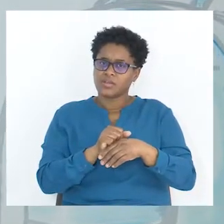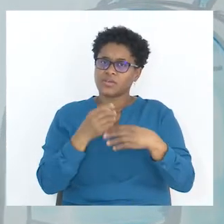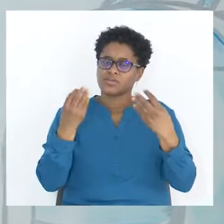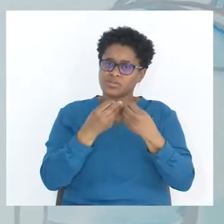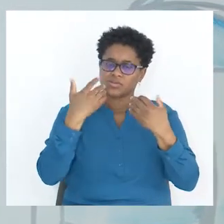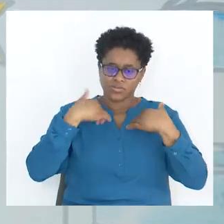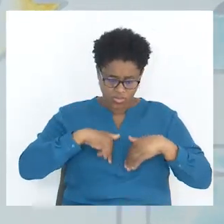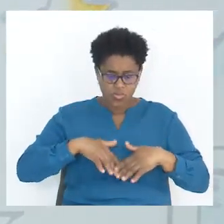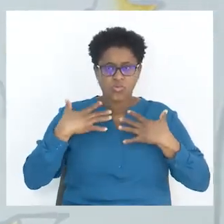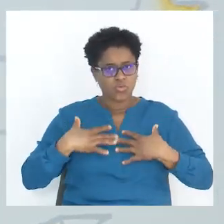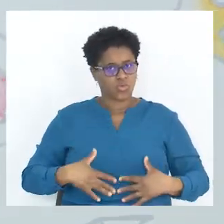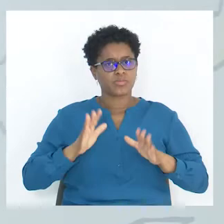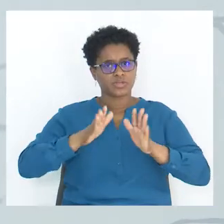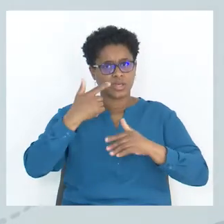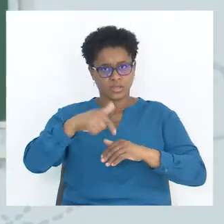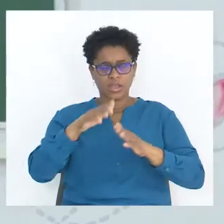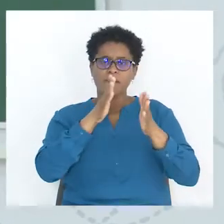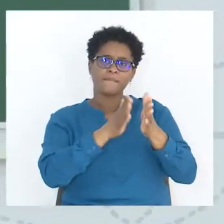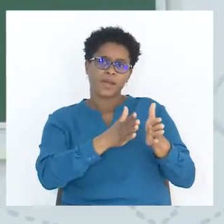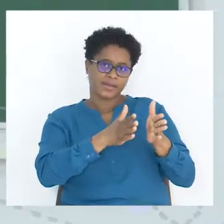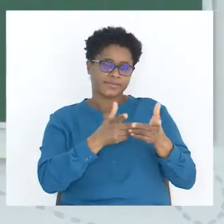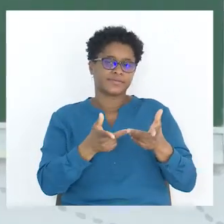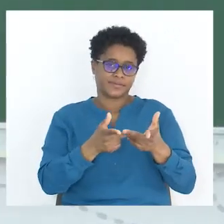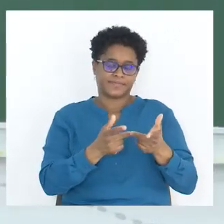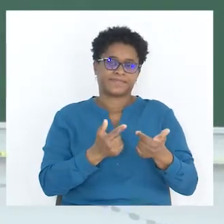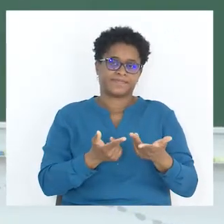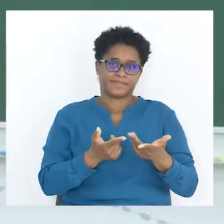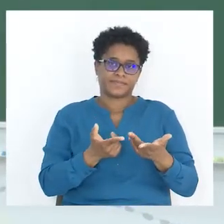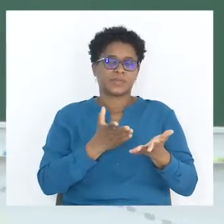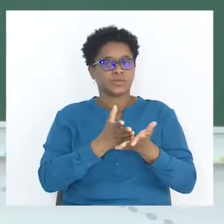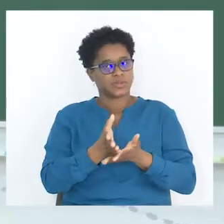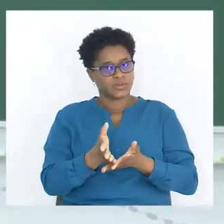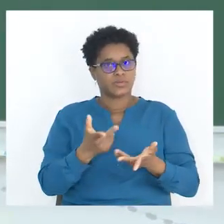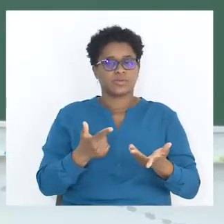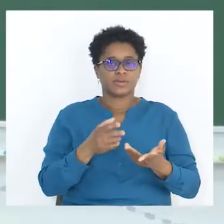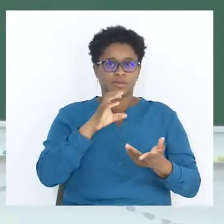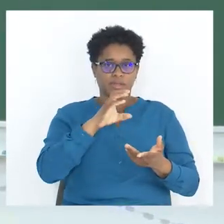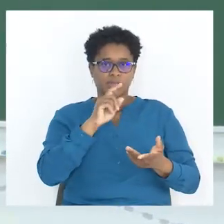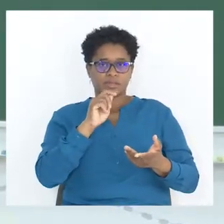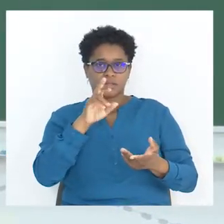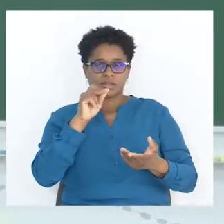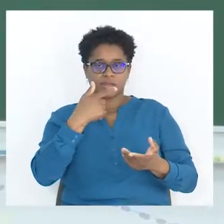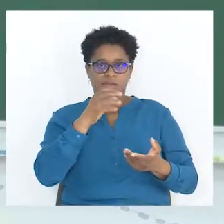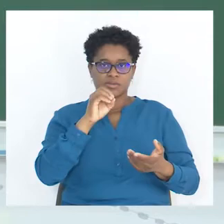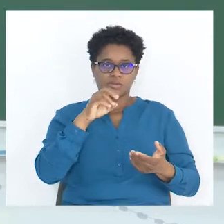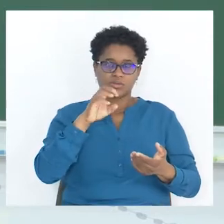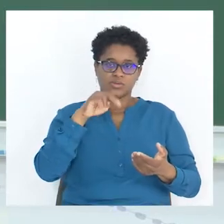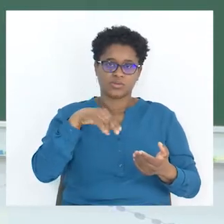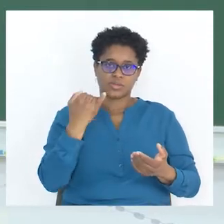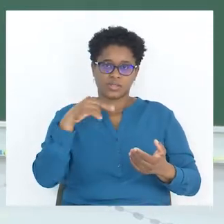no organismo. Então aqui já tens a parte da... continua-se com a serotonina